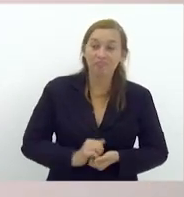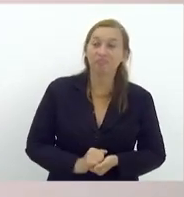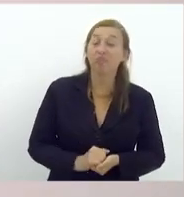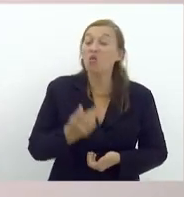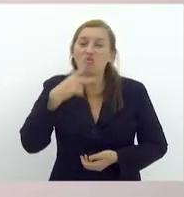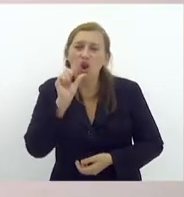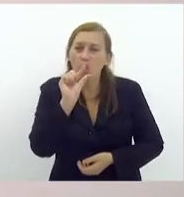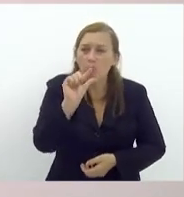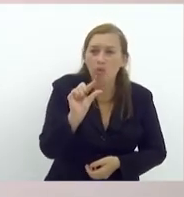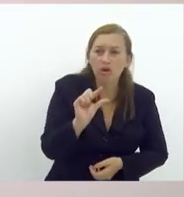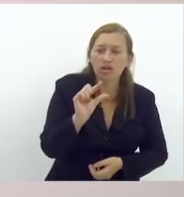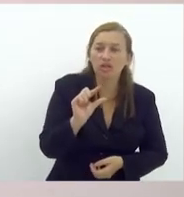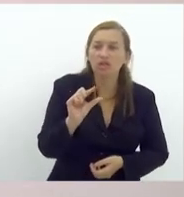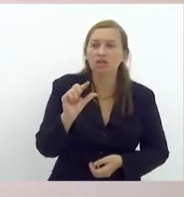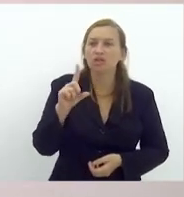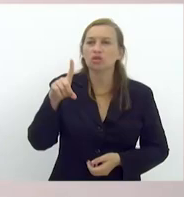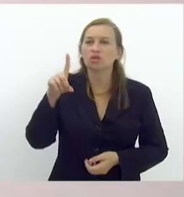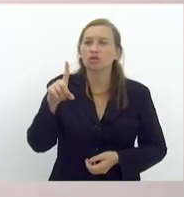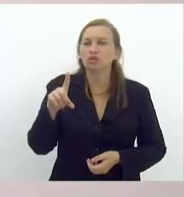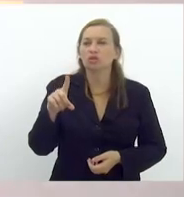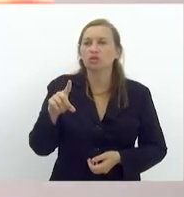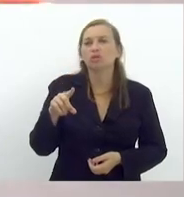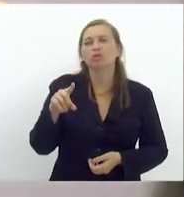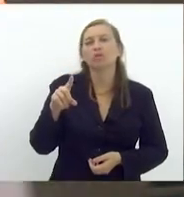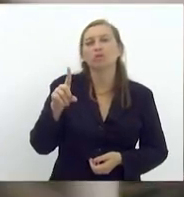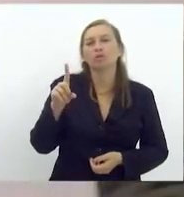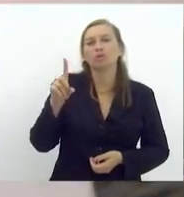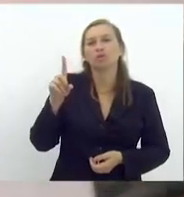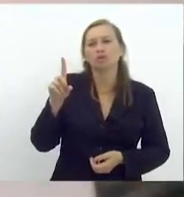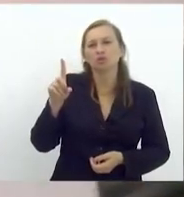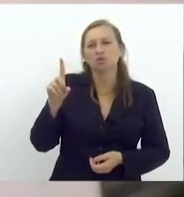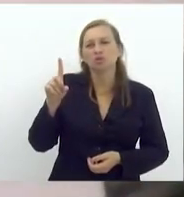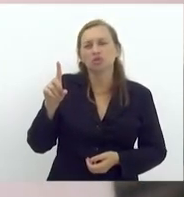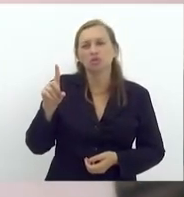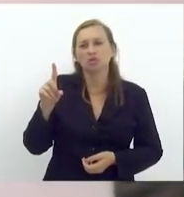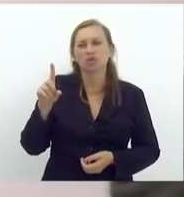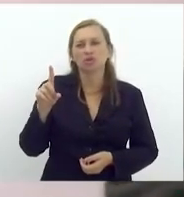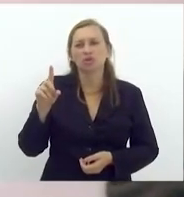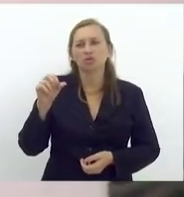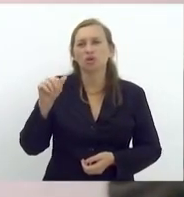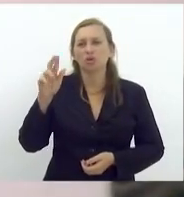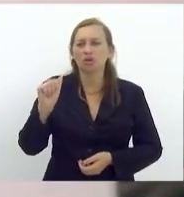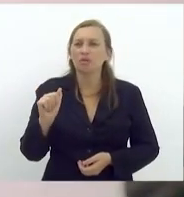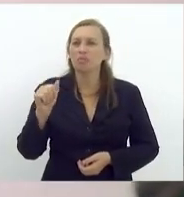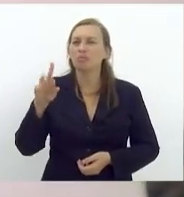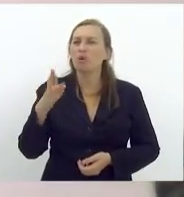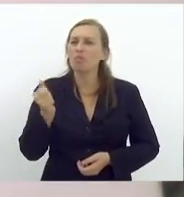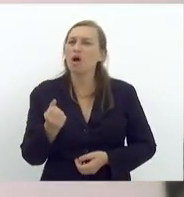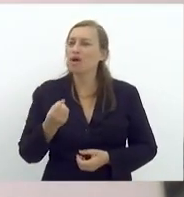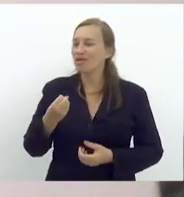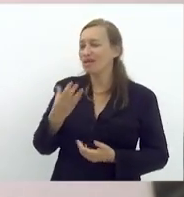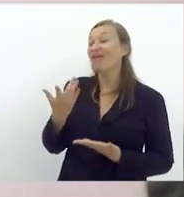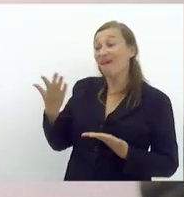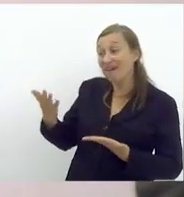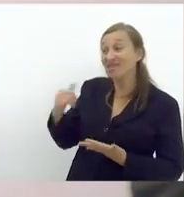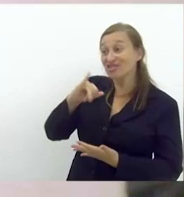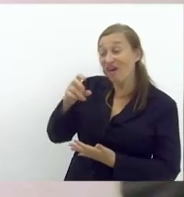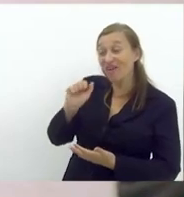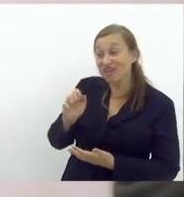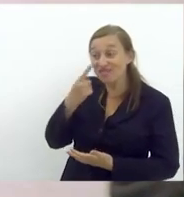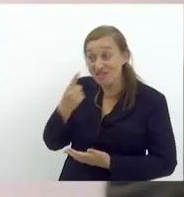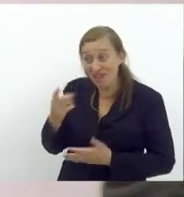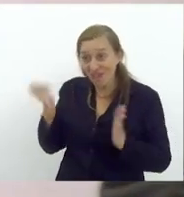vou falar um pouquinho da dona bomba J te vi agora já é